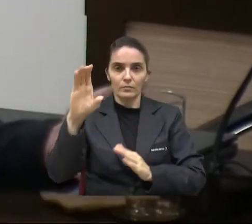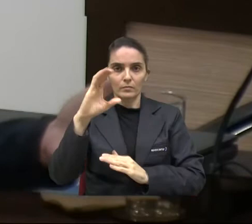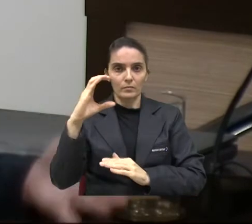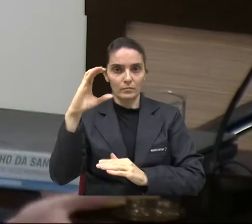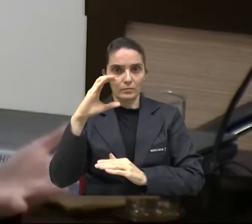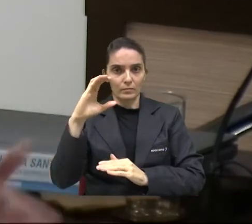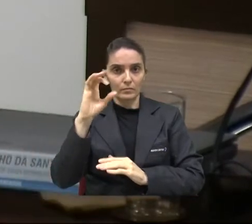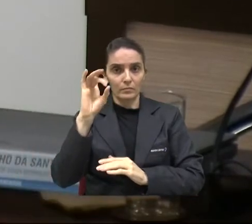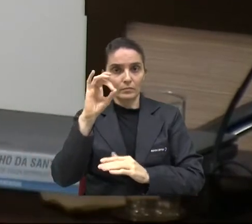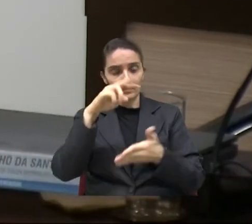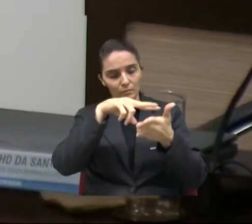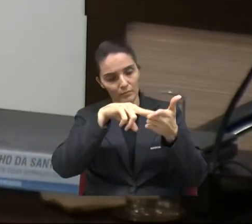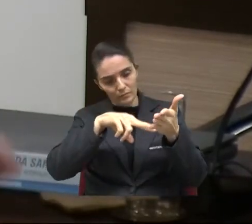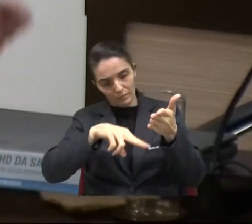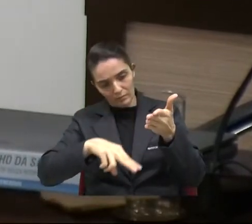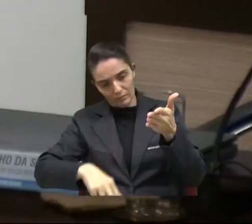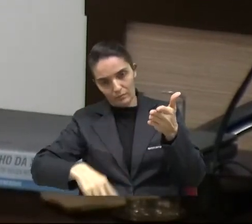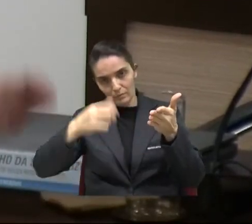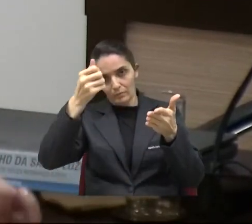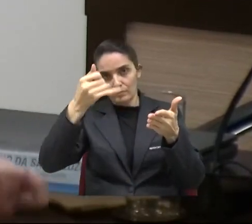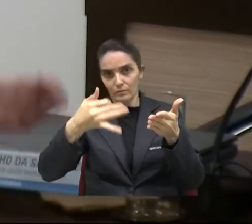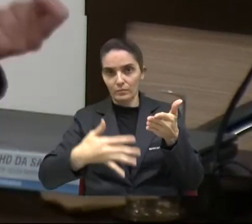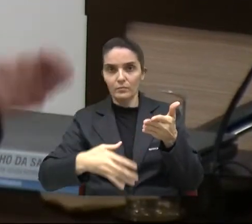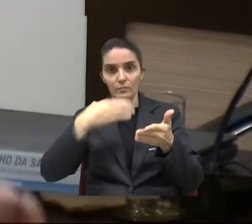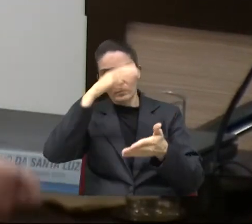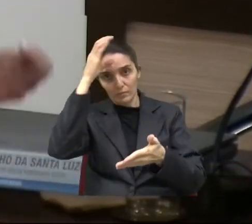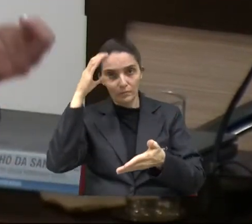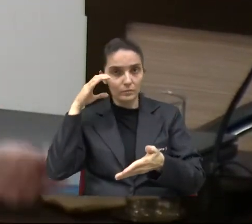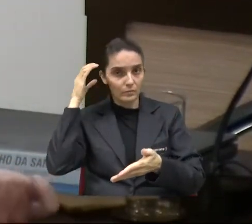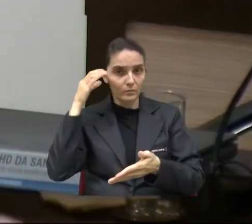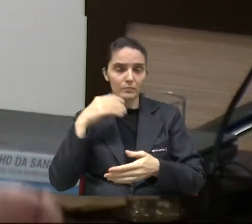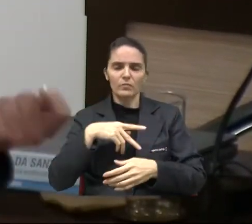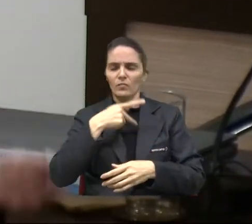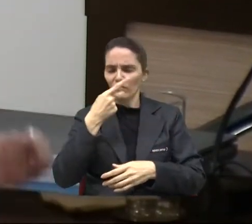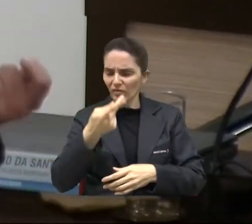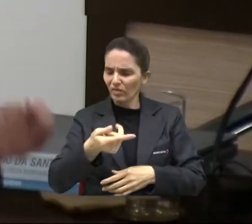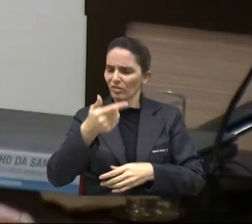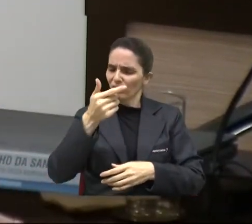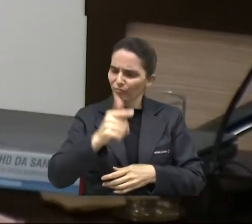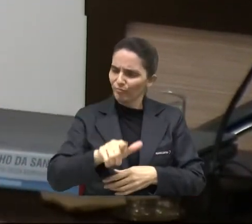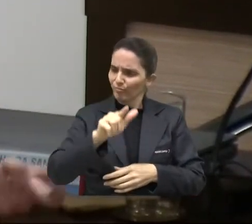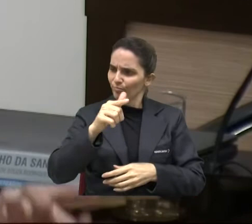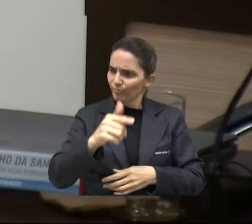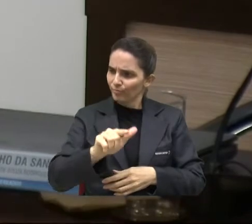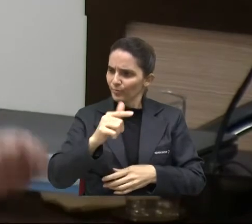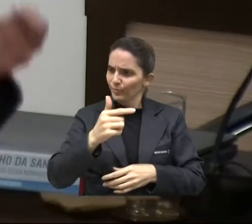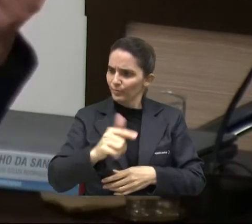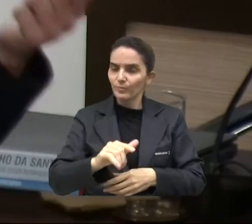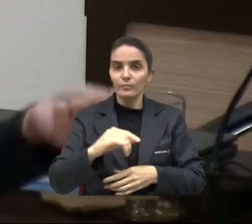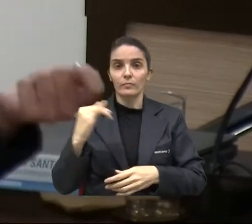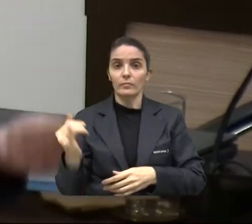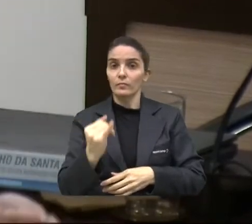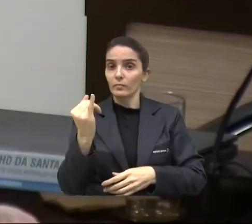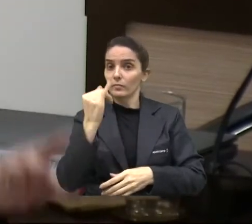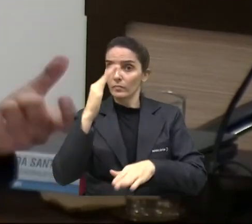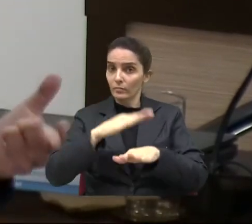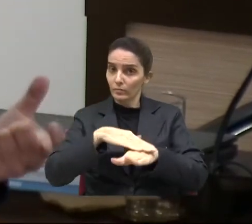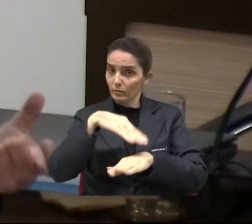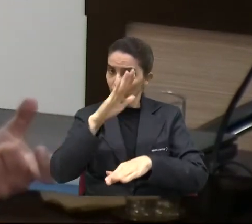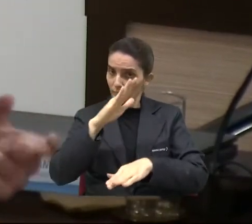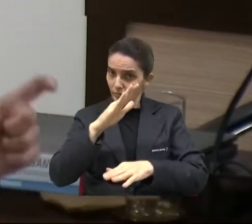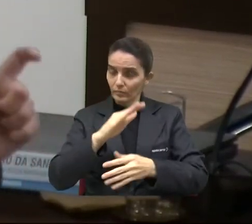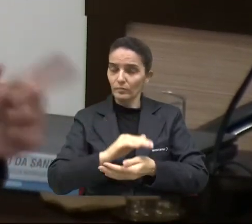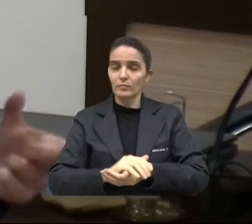a exposição de motivos, e que eu friso tantas vezes que mais importante do que se atentar